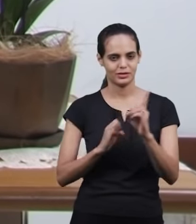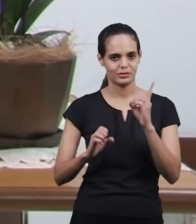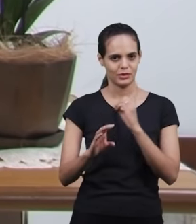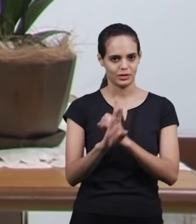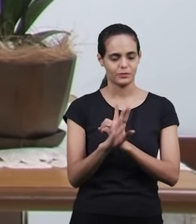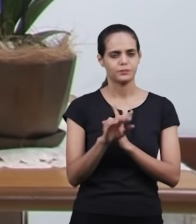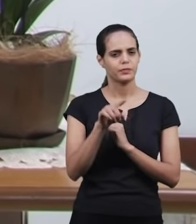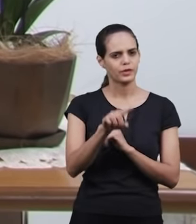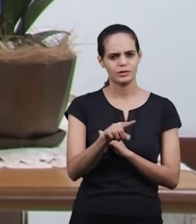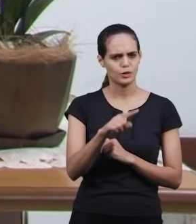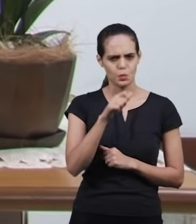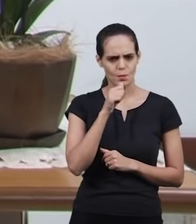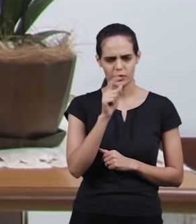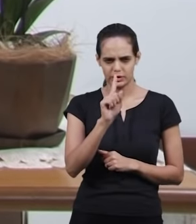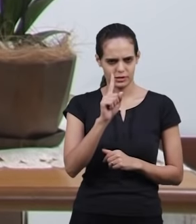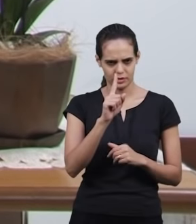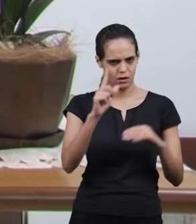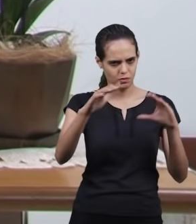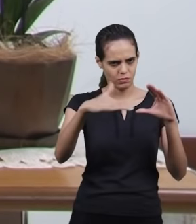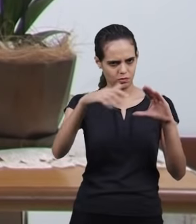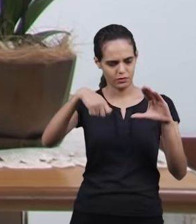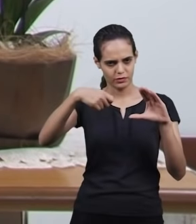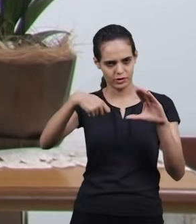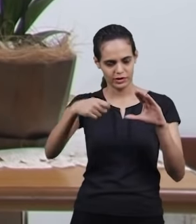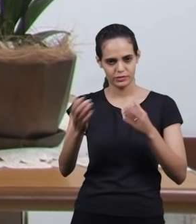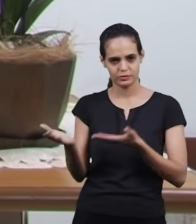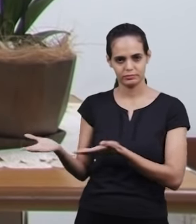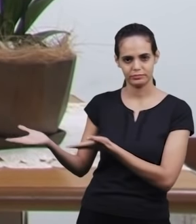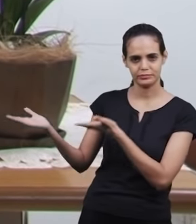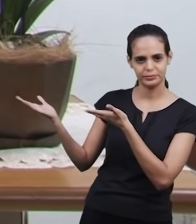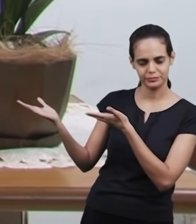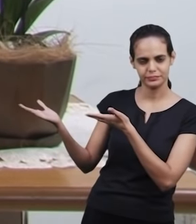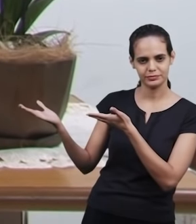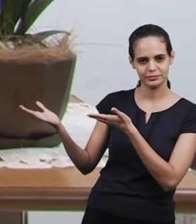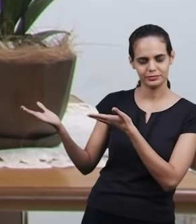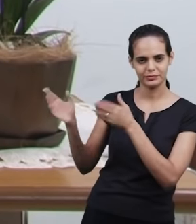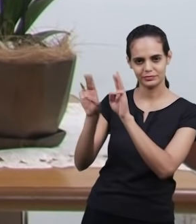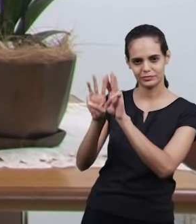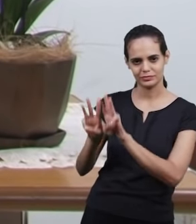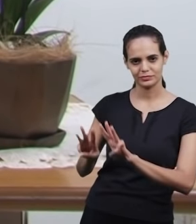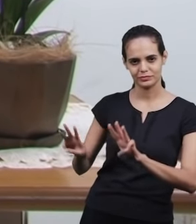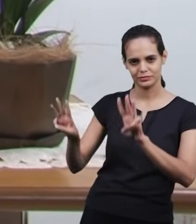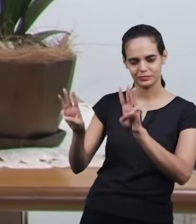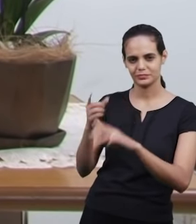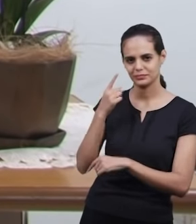Se você que ainda não enviou o seu vídeo e tem o desejo de fazê-lo, você vai enviar para este endereço,